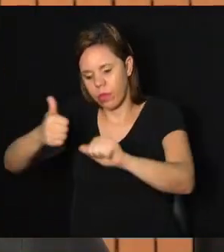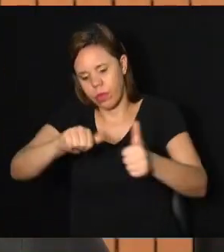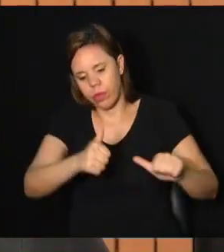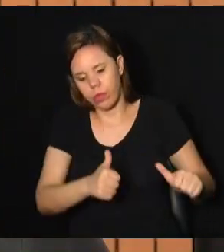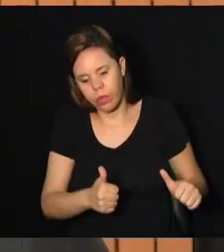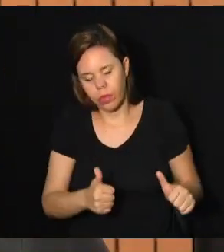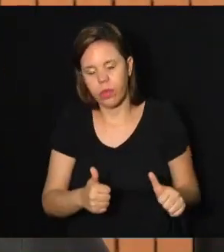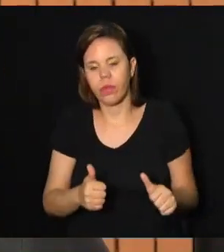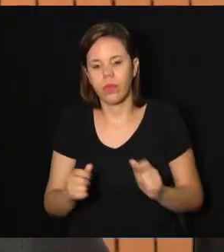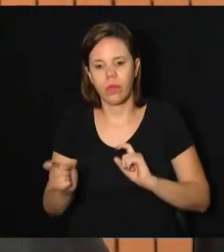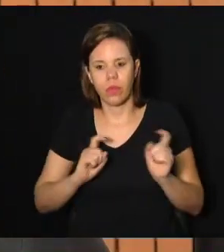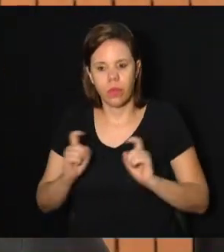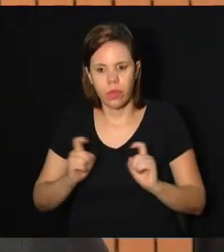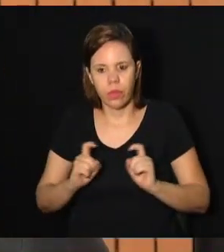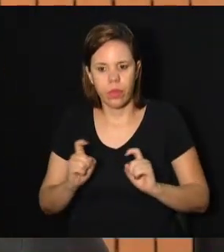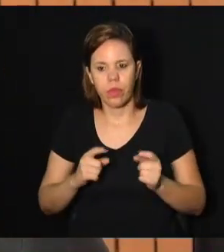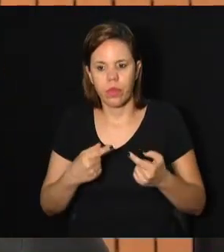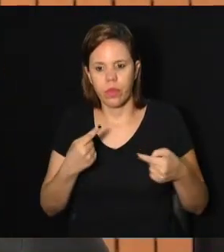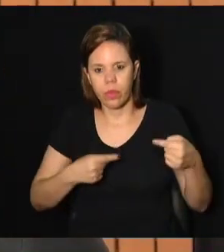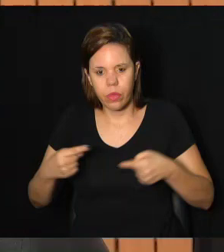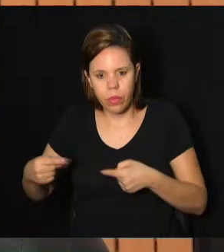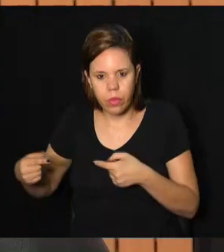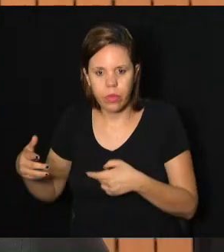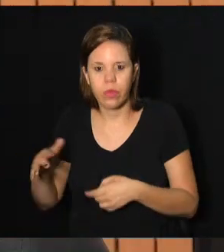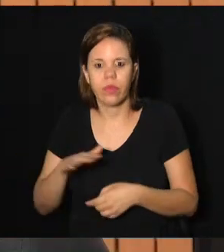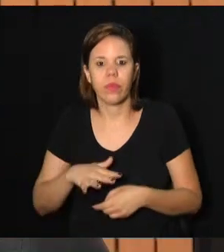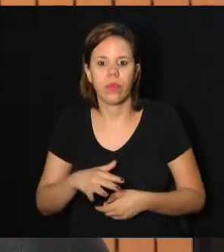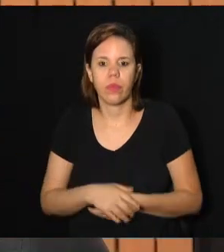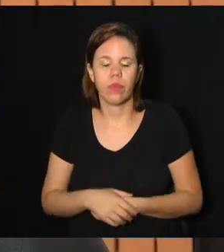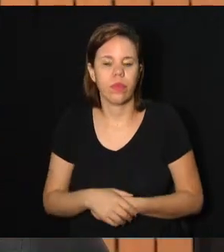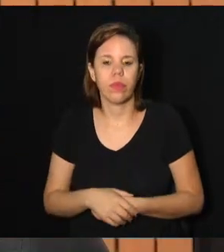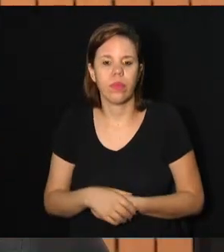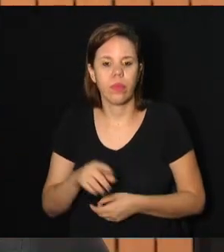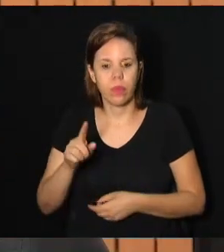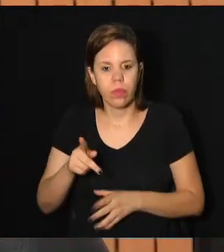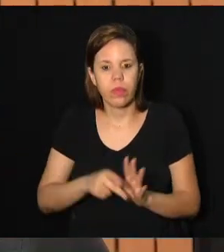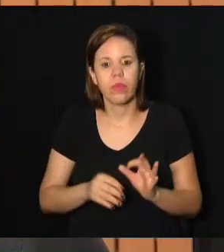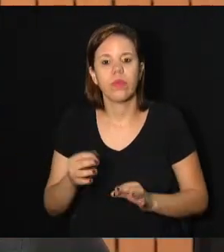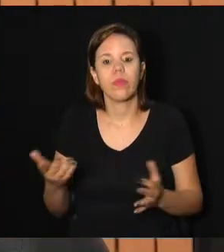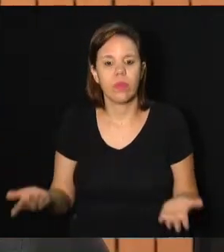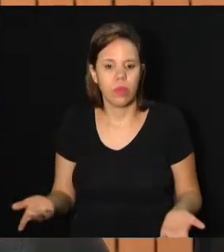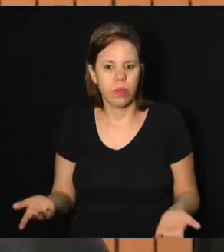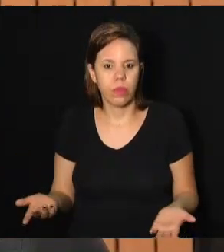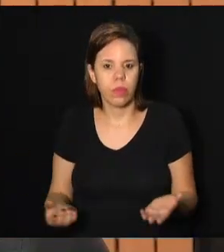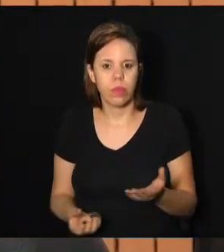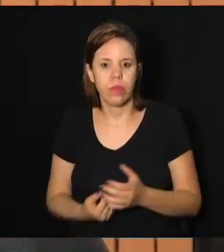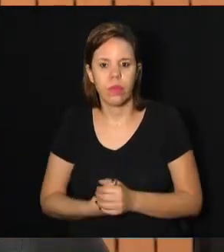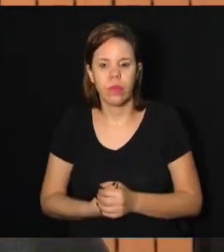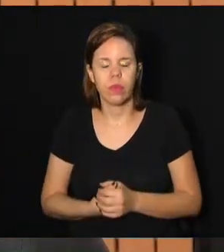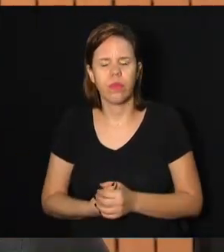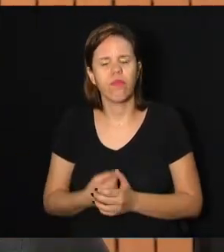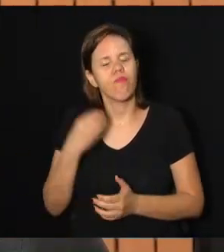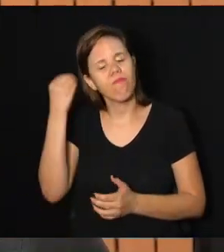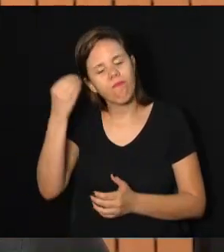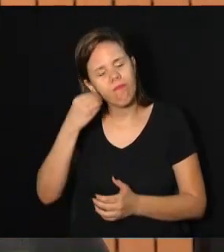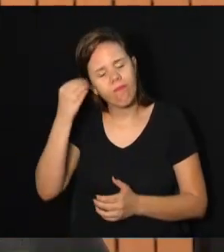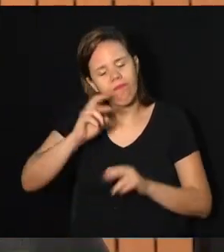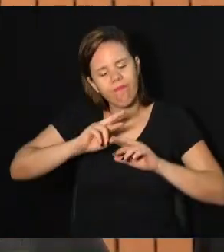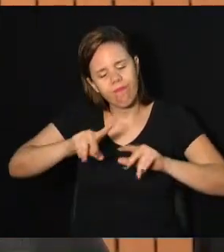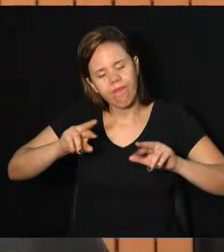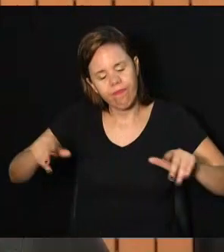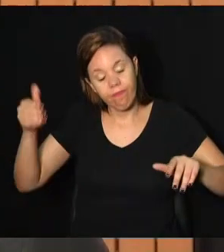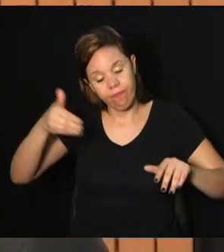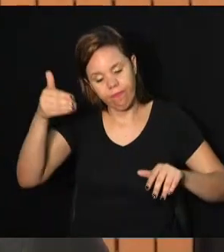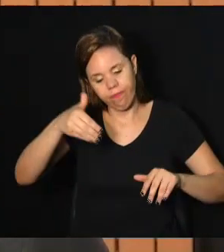as sessões, o debate. E a intenção esse projeto surgiu da experiência de vários momentos aqui